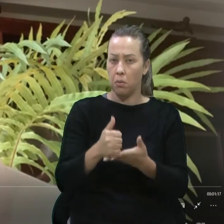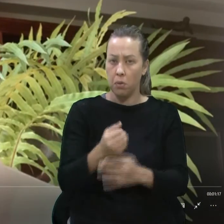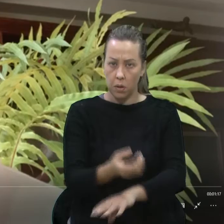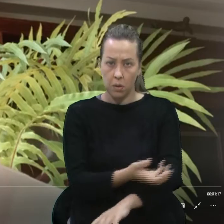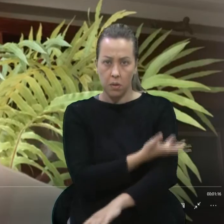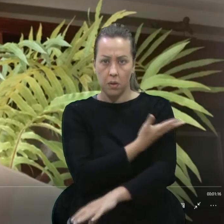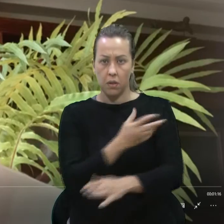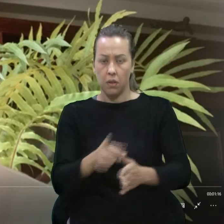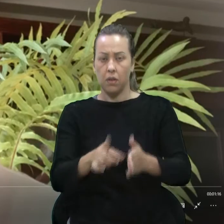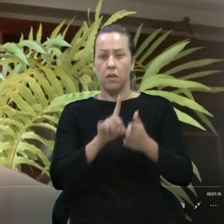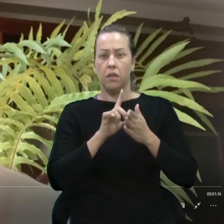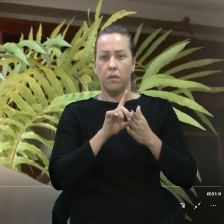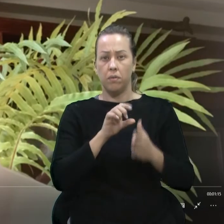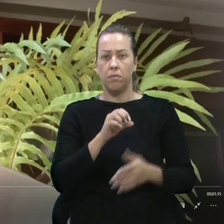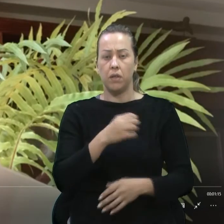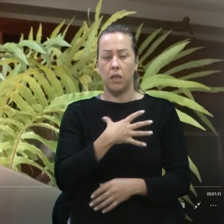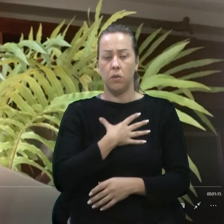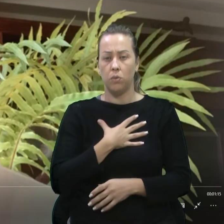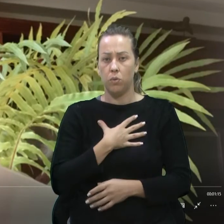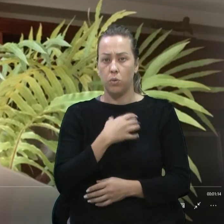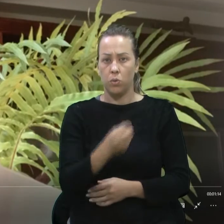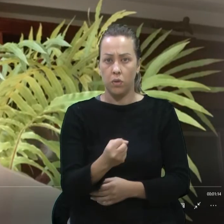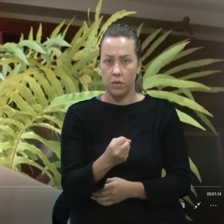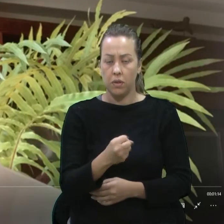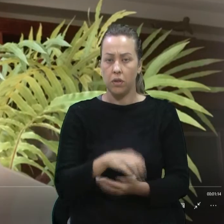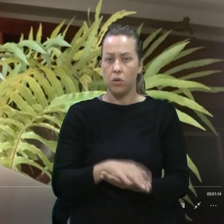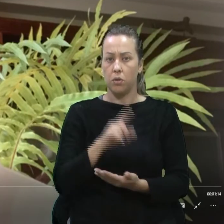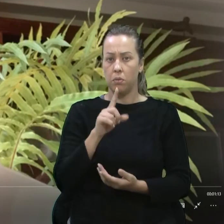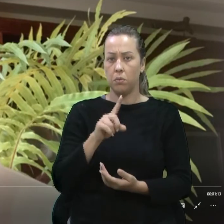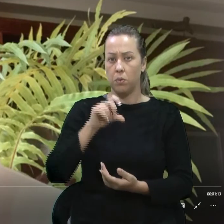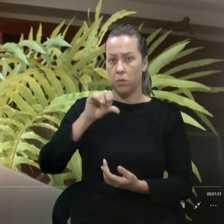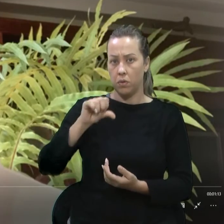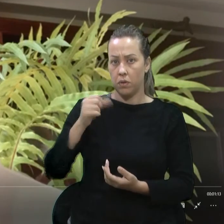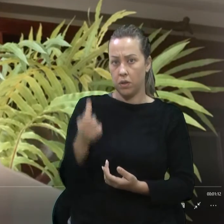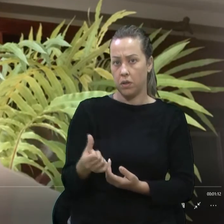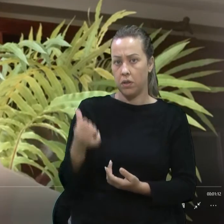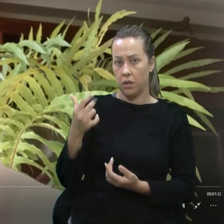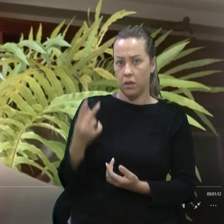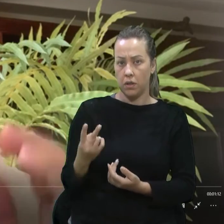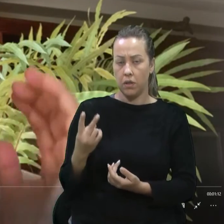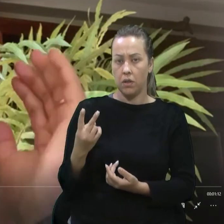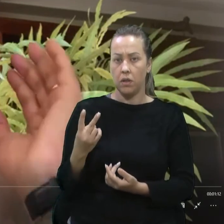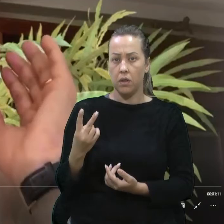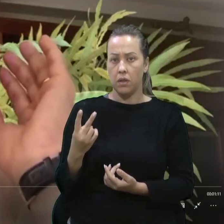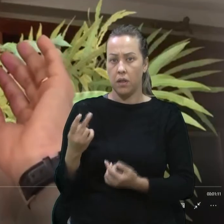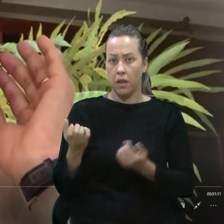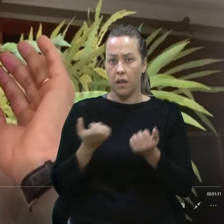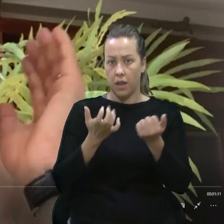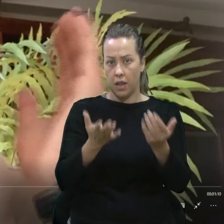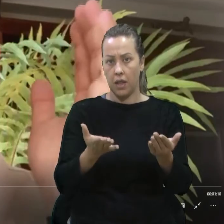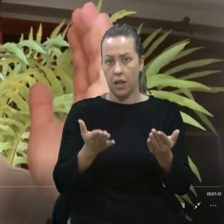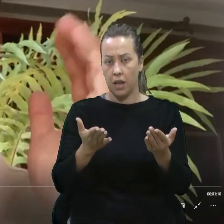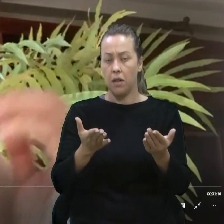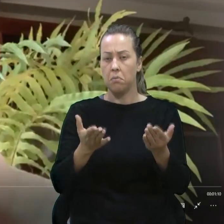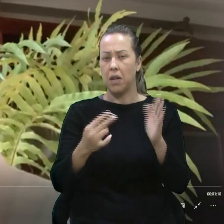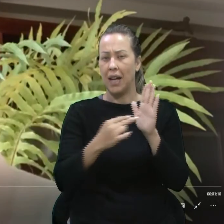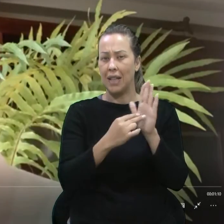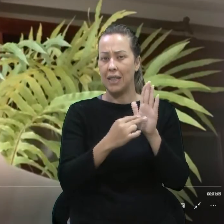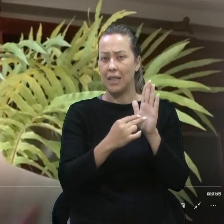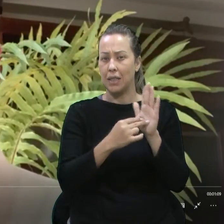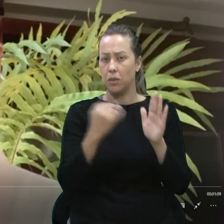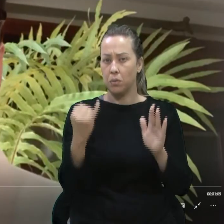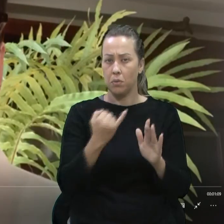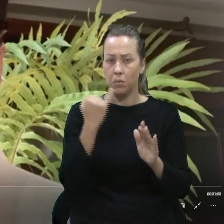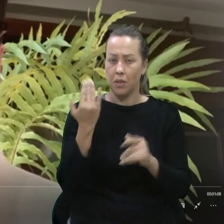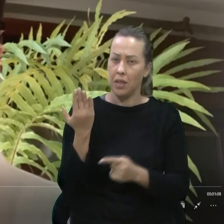e prevenção do suicídio, que desde 1962 disponibiliza uma escuta atenciosa